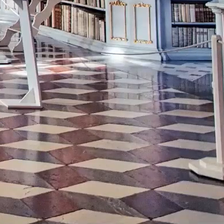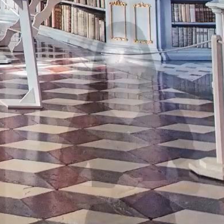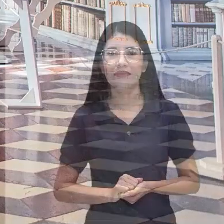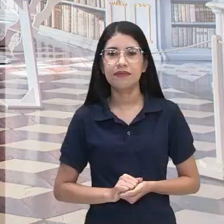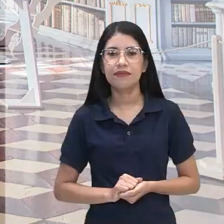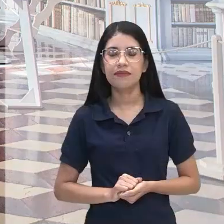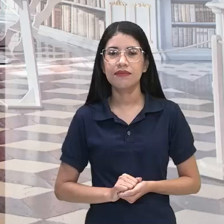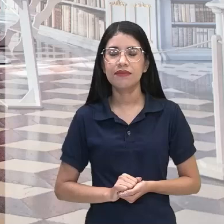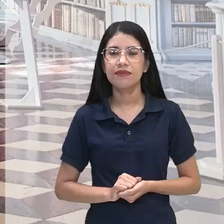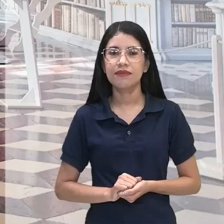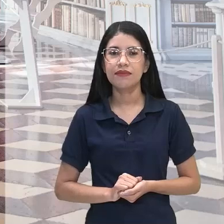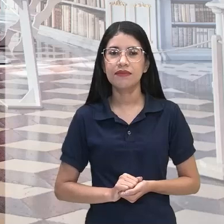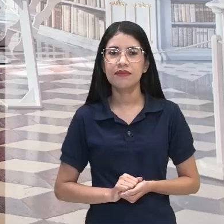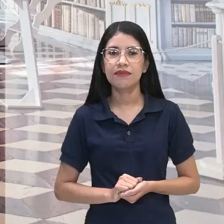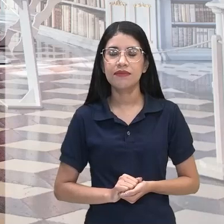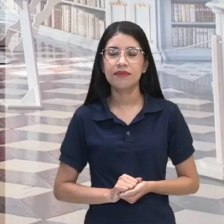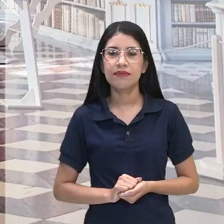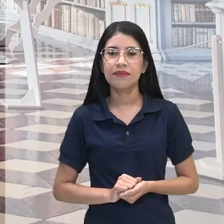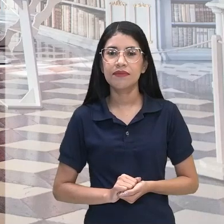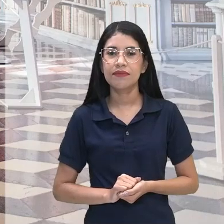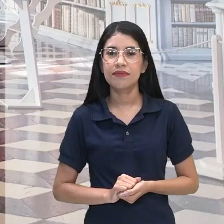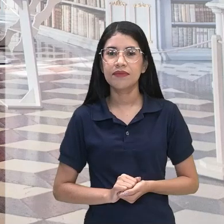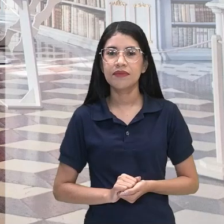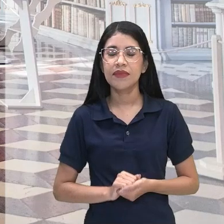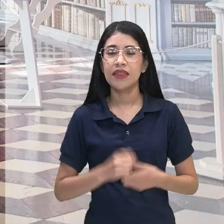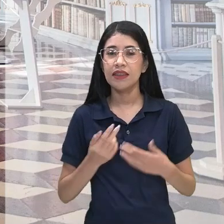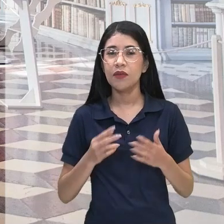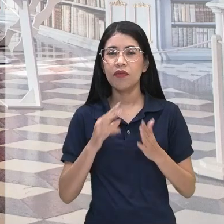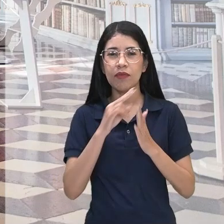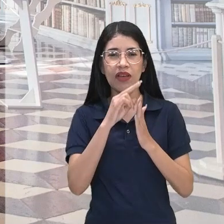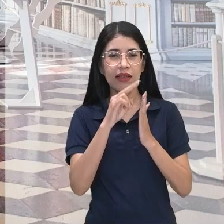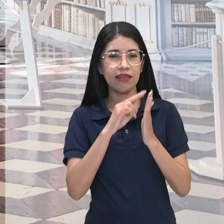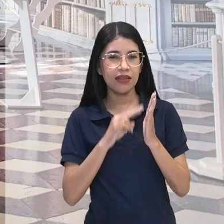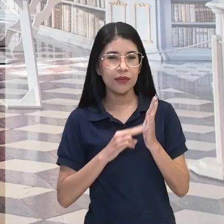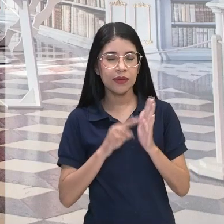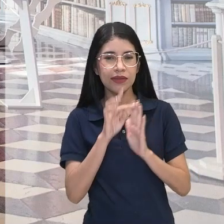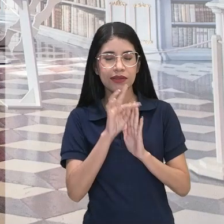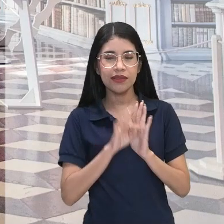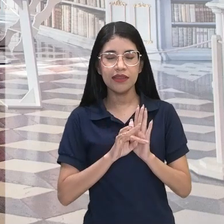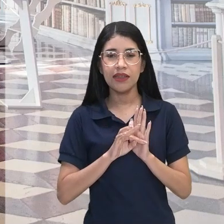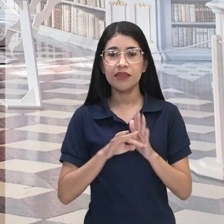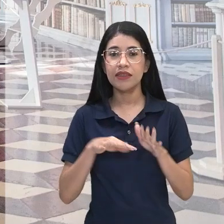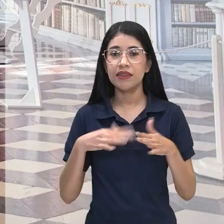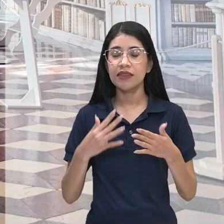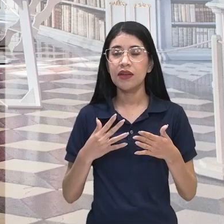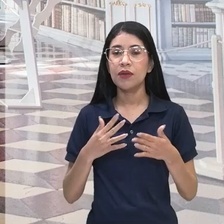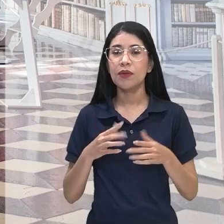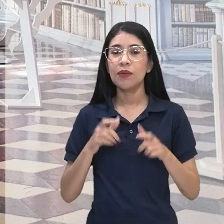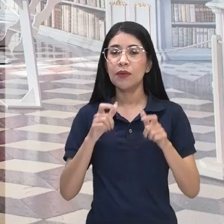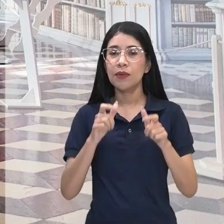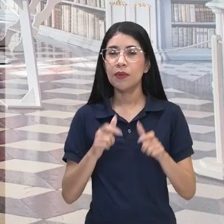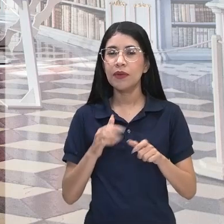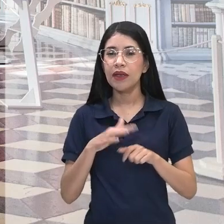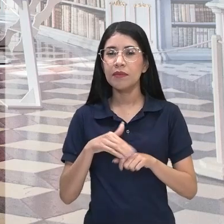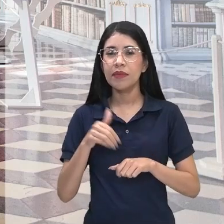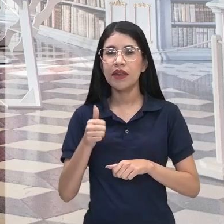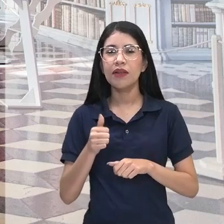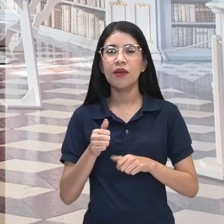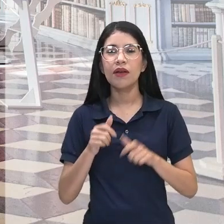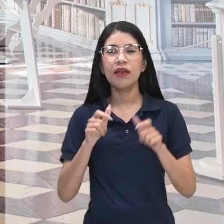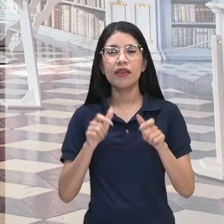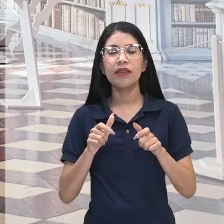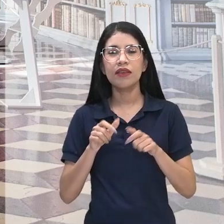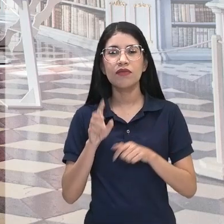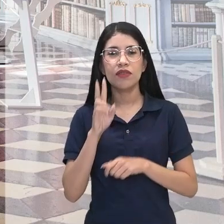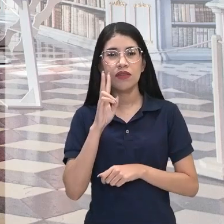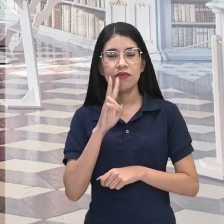E por falar em reading, por falar em leitura, nada melhor do que um lugar como este, como vocês estão